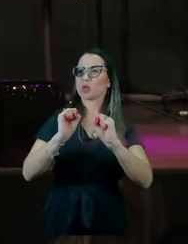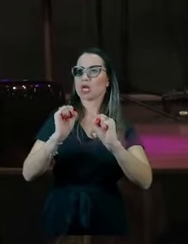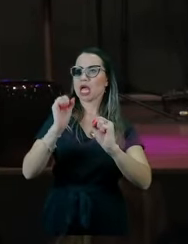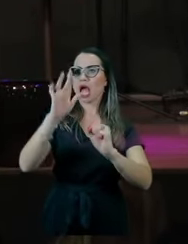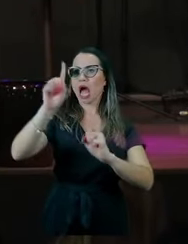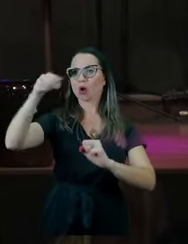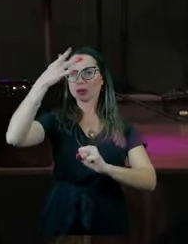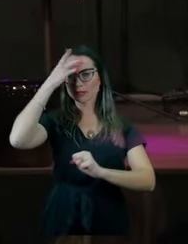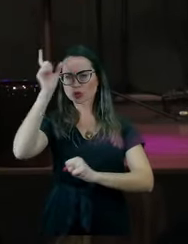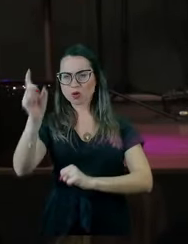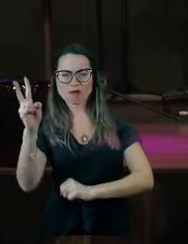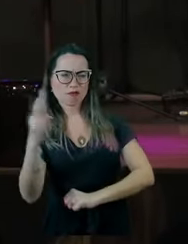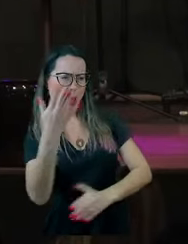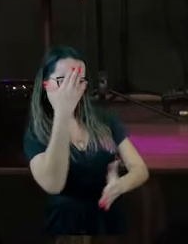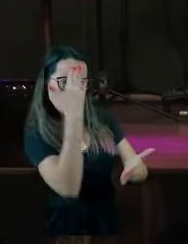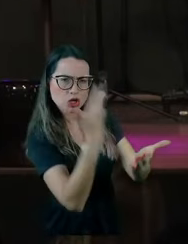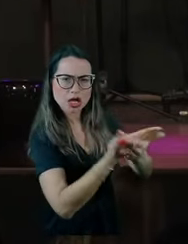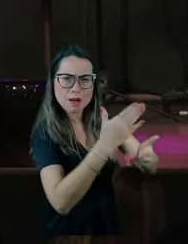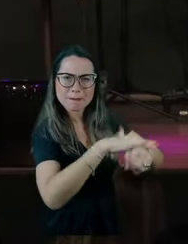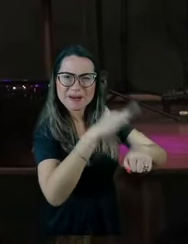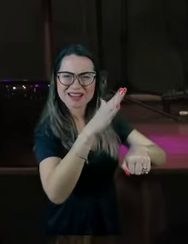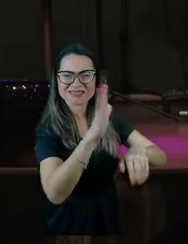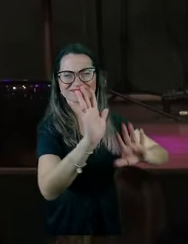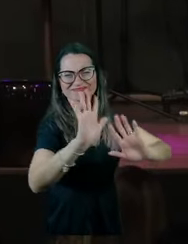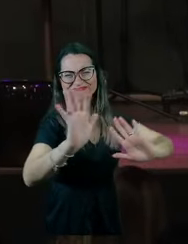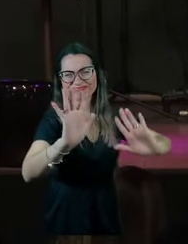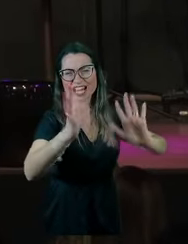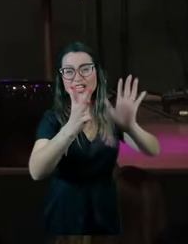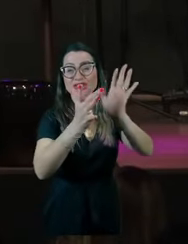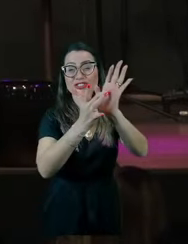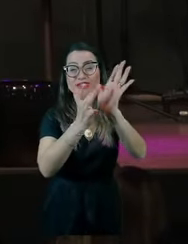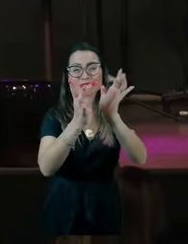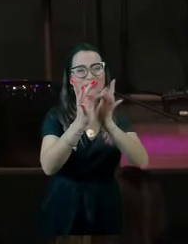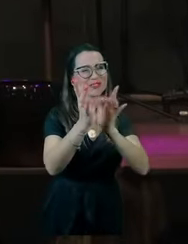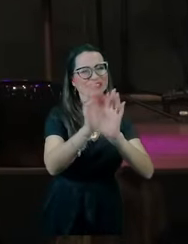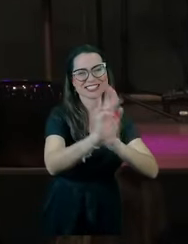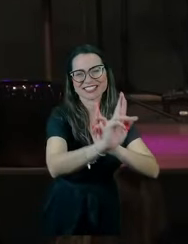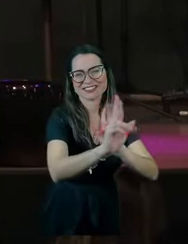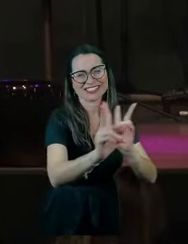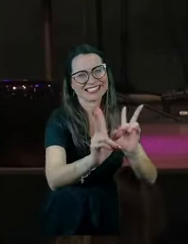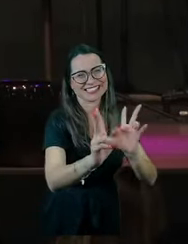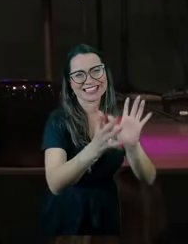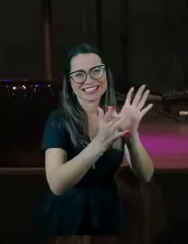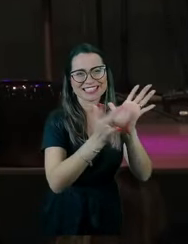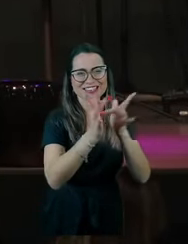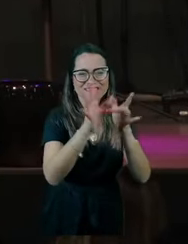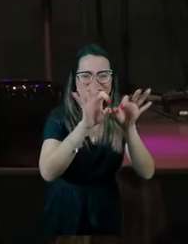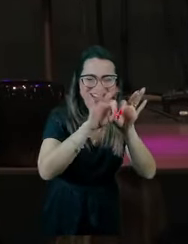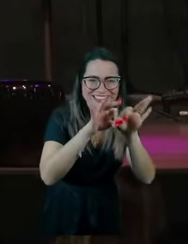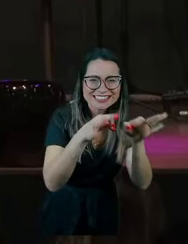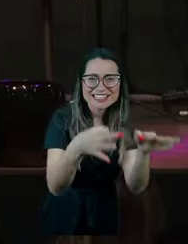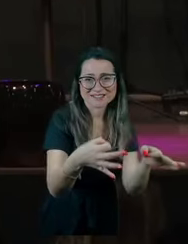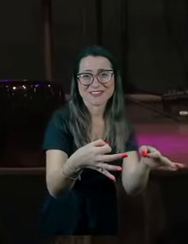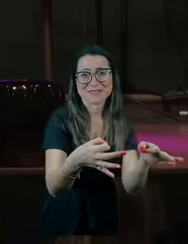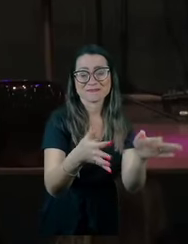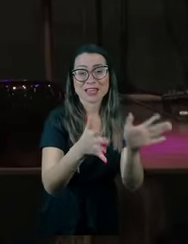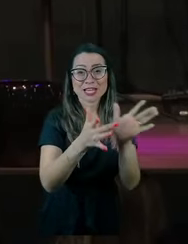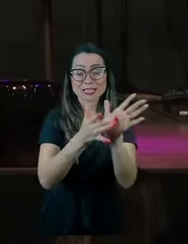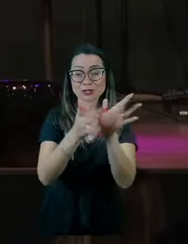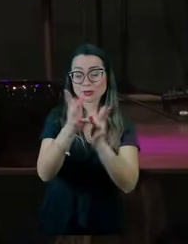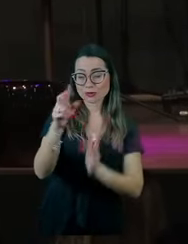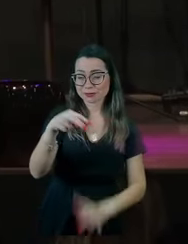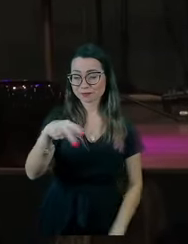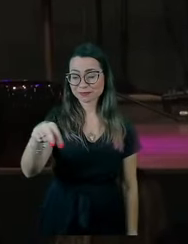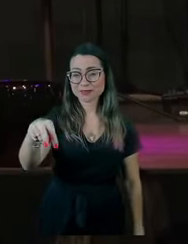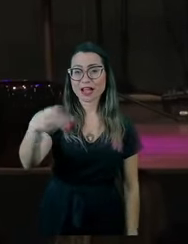pessoas. Mas a verdade é que Jesus fez o caminho contrário como tudo. Jesus foi muito simples. Jesus, quando ele ia estabelecer